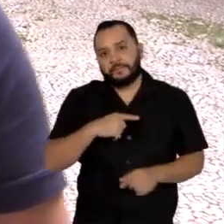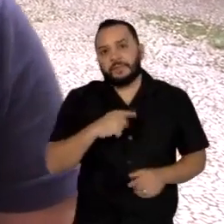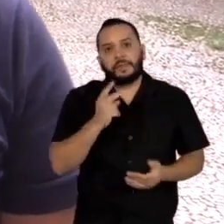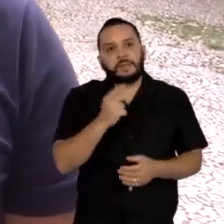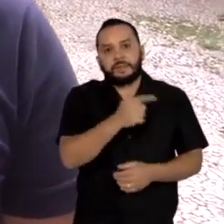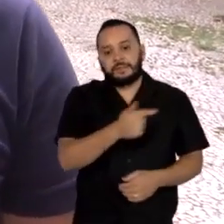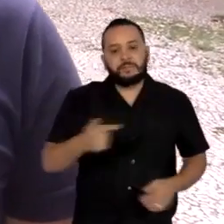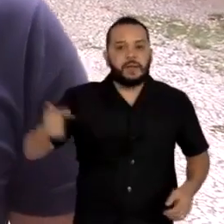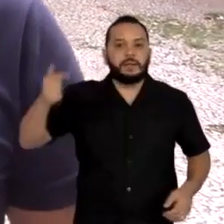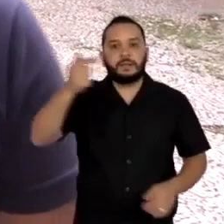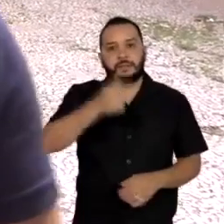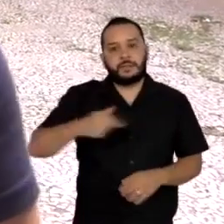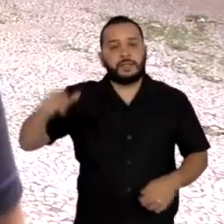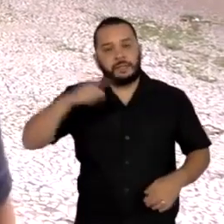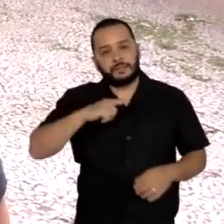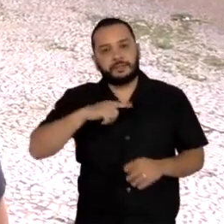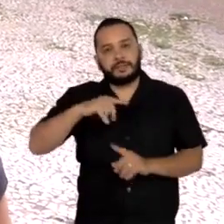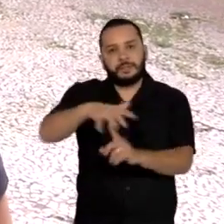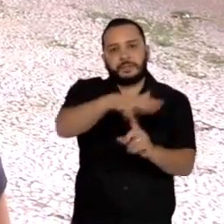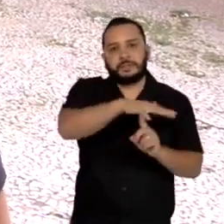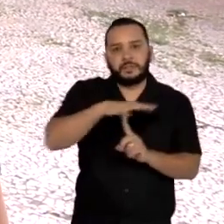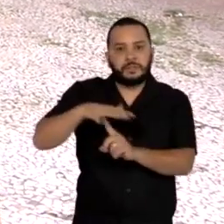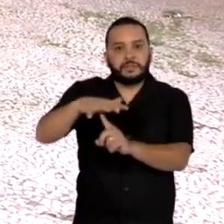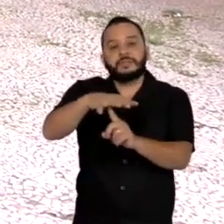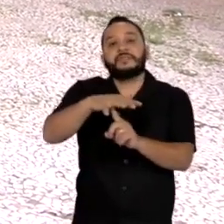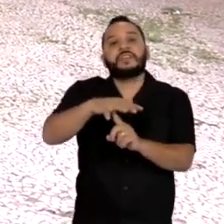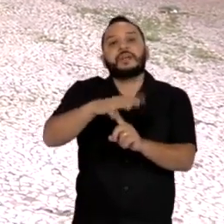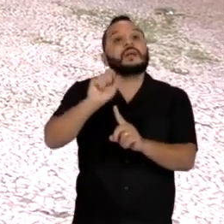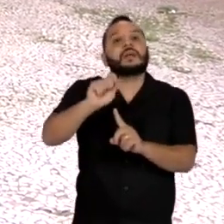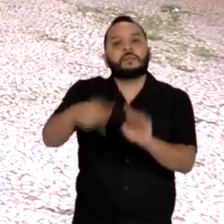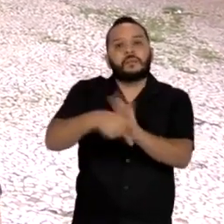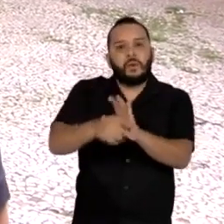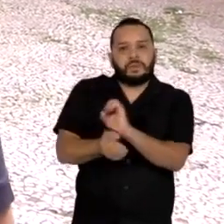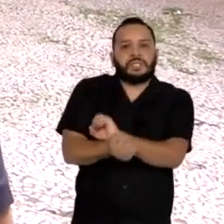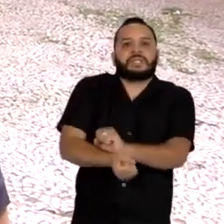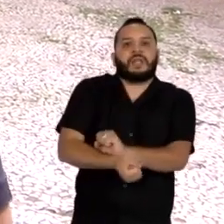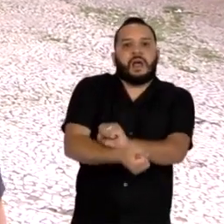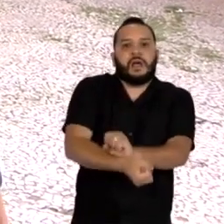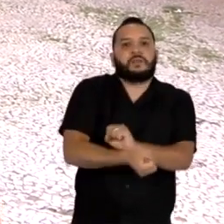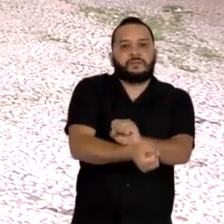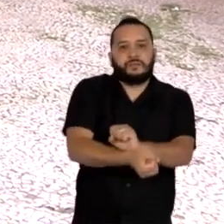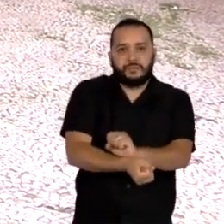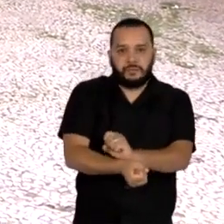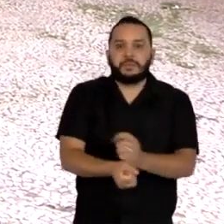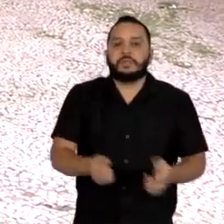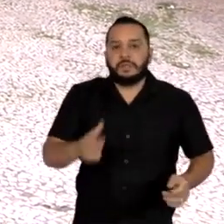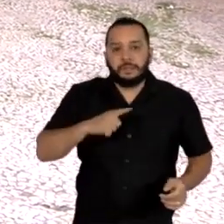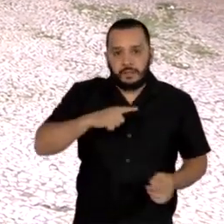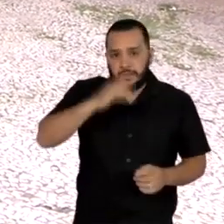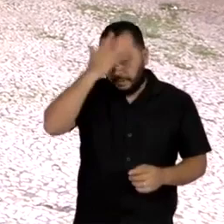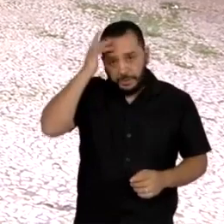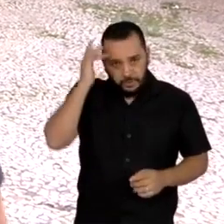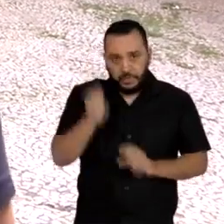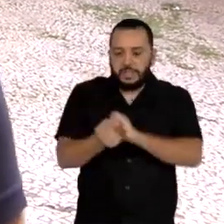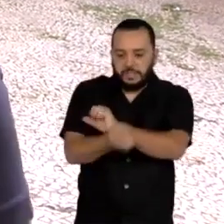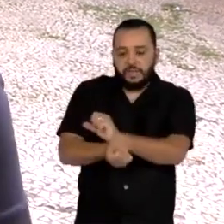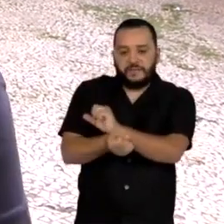por exemplo, o mercado de escravizados, né? E aí muitos desses escravizados, né,